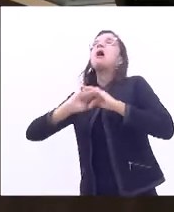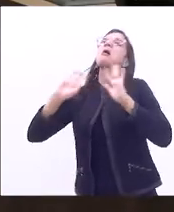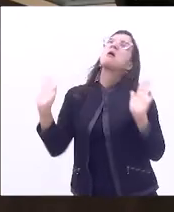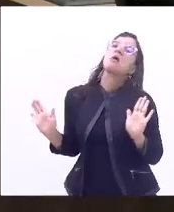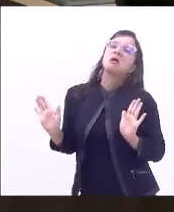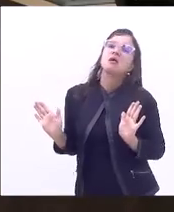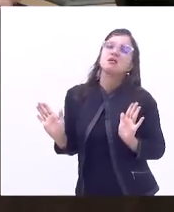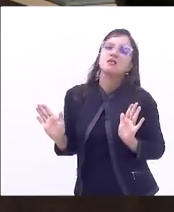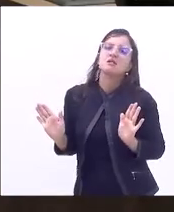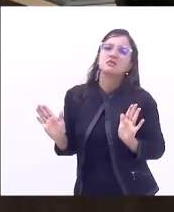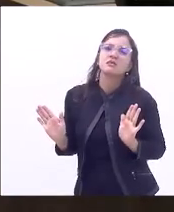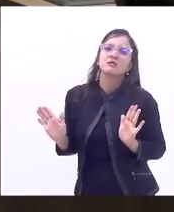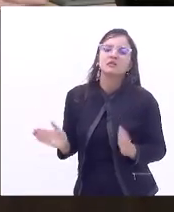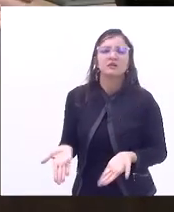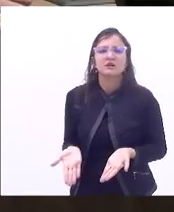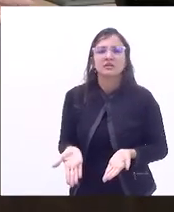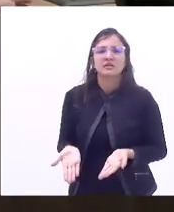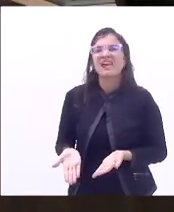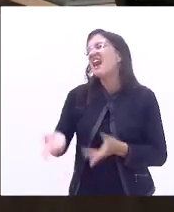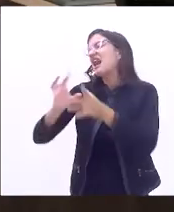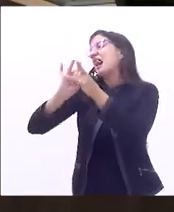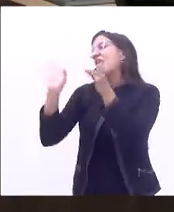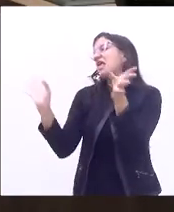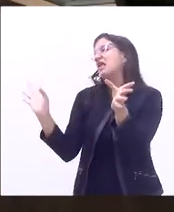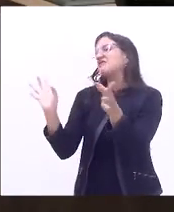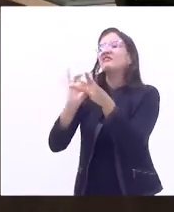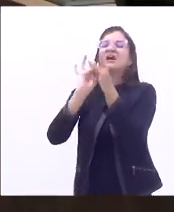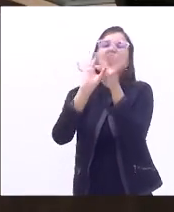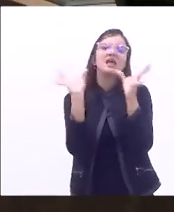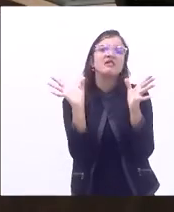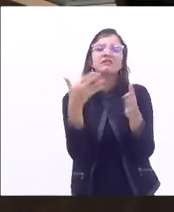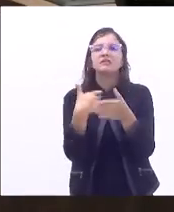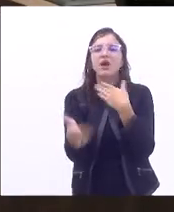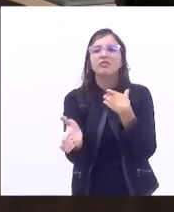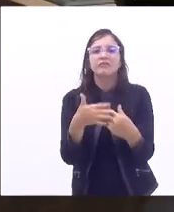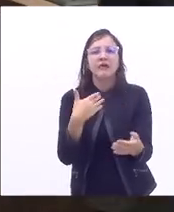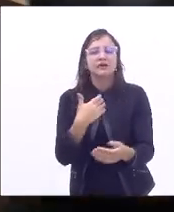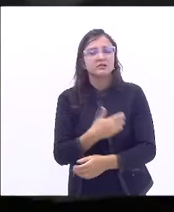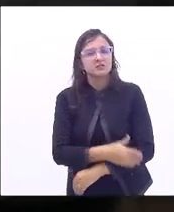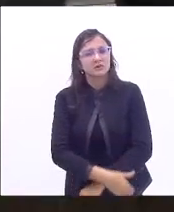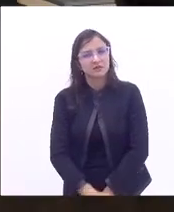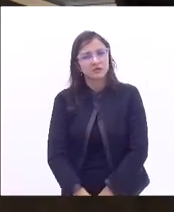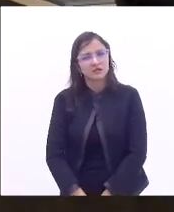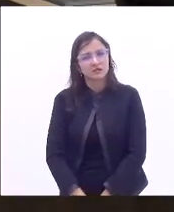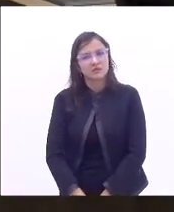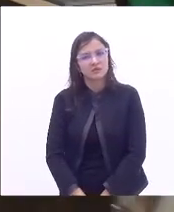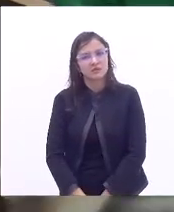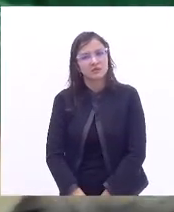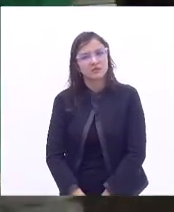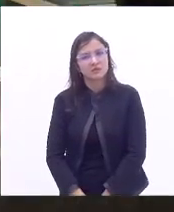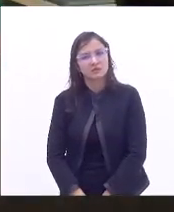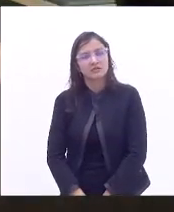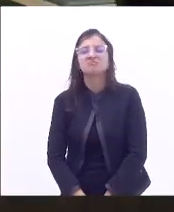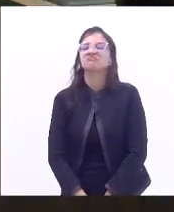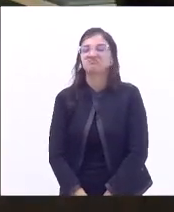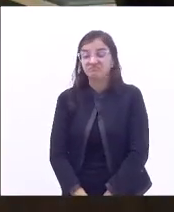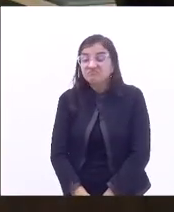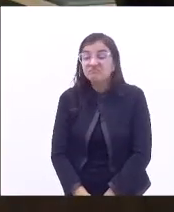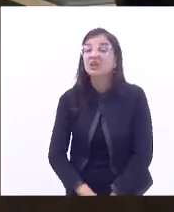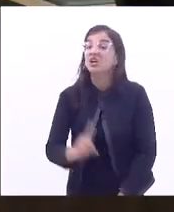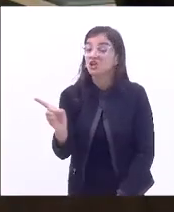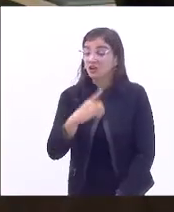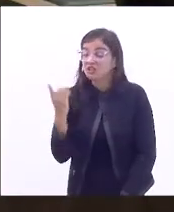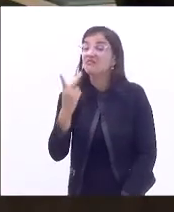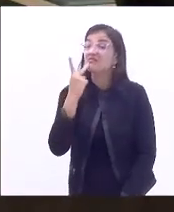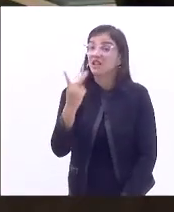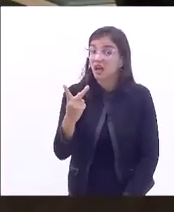licenciosidade, que pode fazer o que quer e que não importa os impactos. Esse é o nosso destaque, é essa